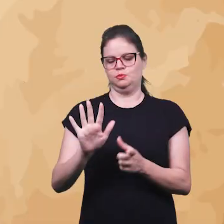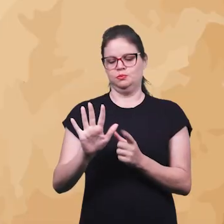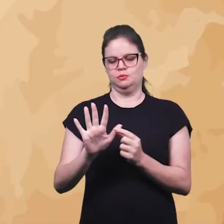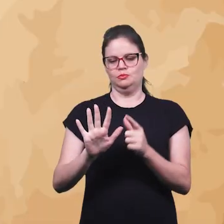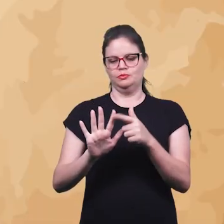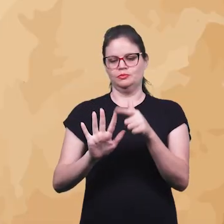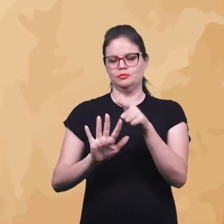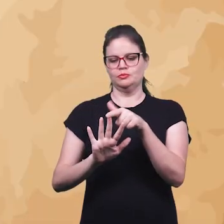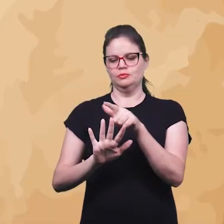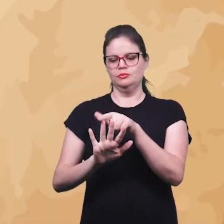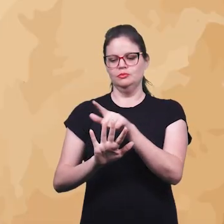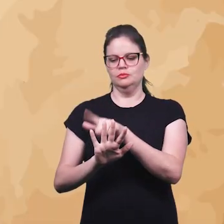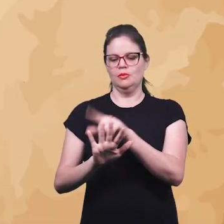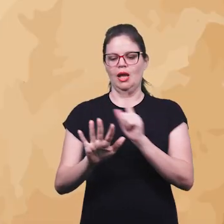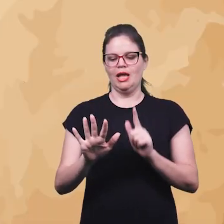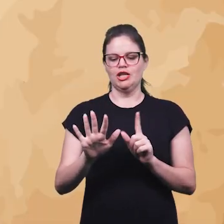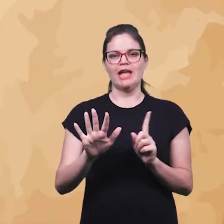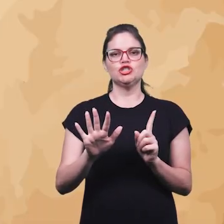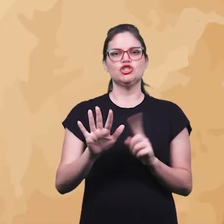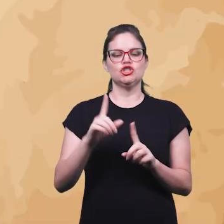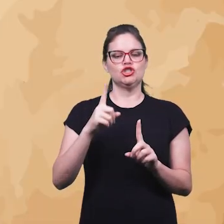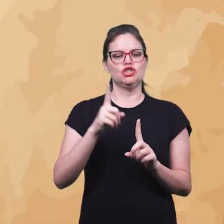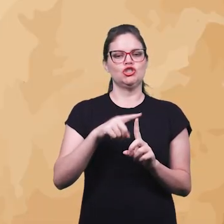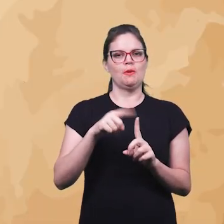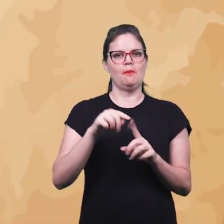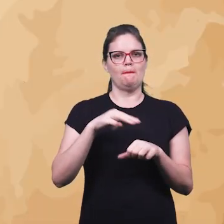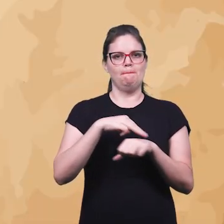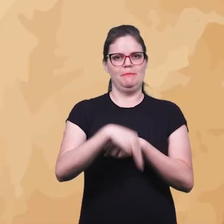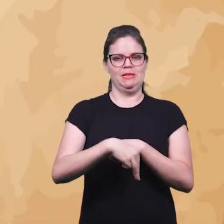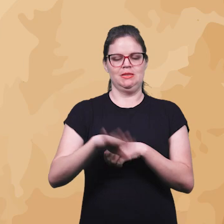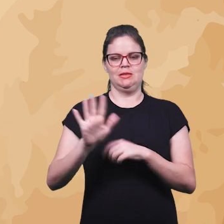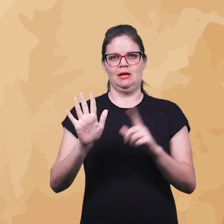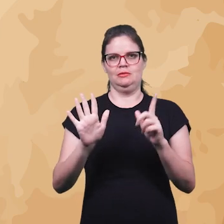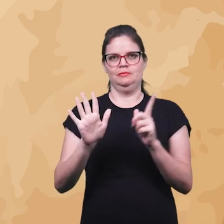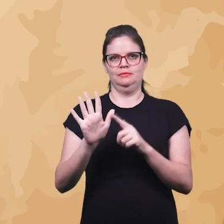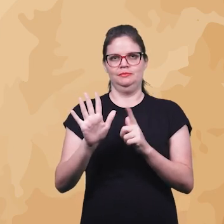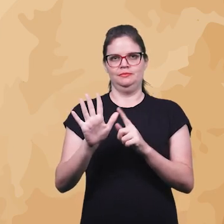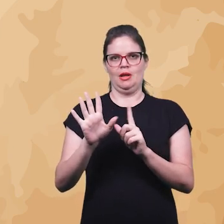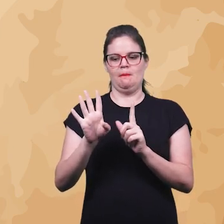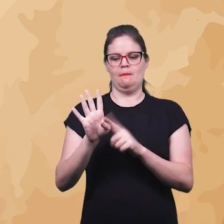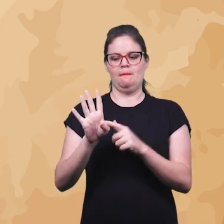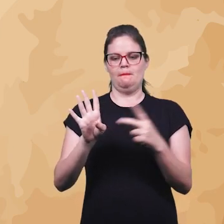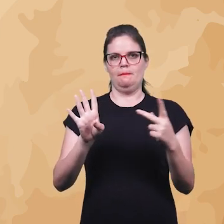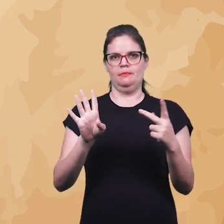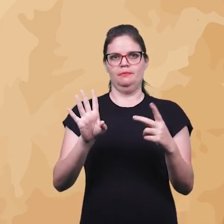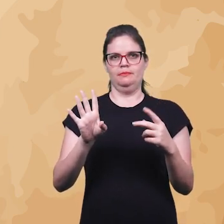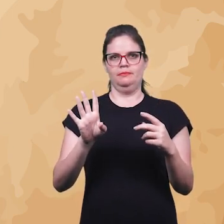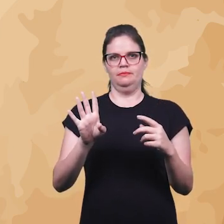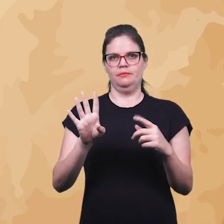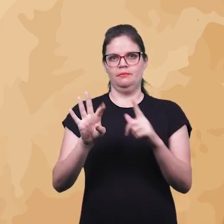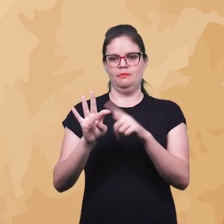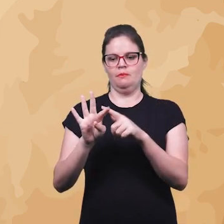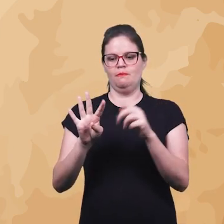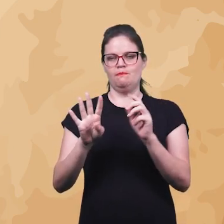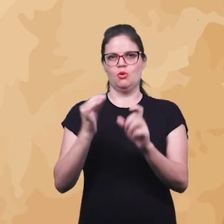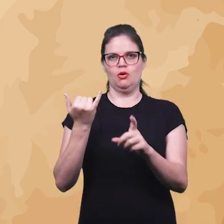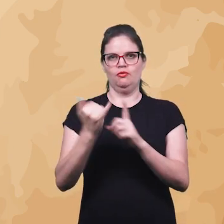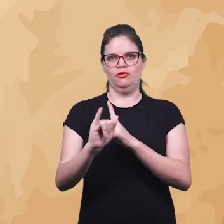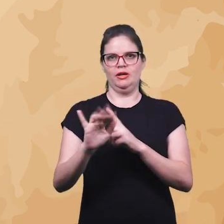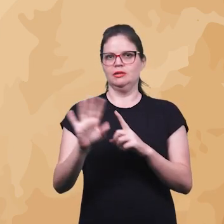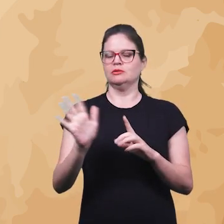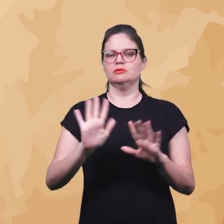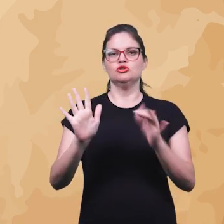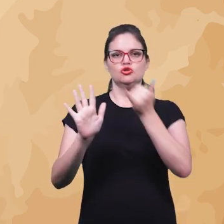falamos, mostra os ministérios descritos por Paulo na carta aos Efésios. Pastor,